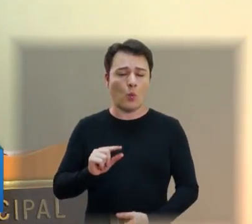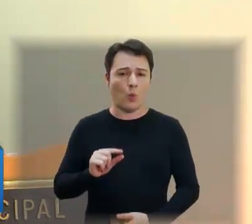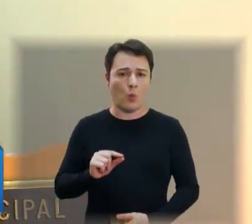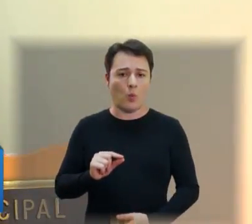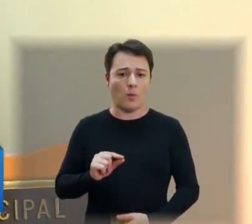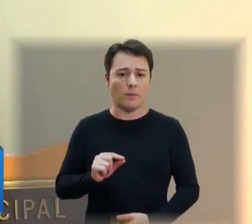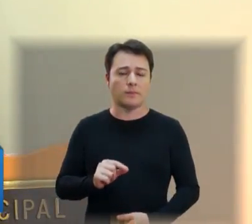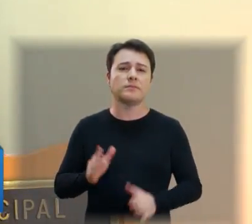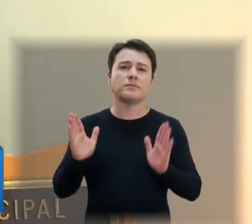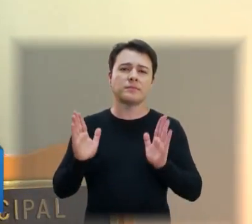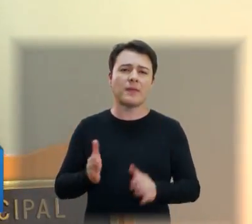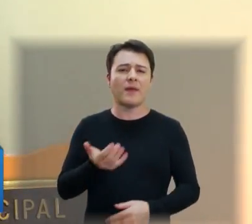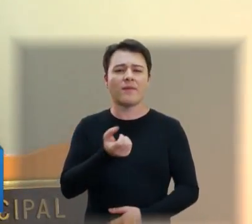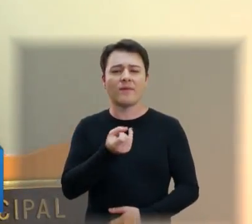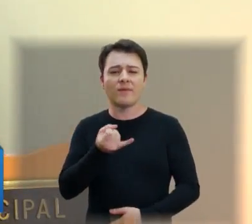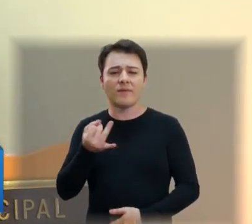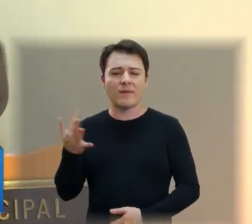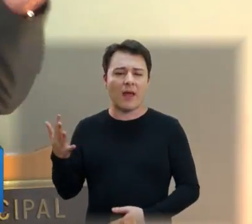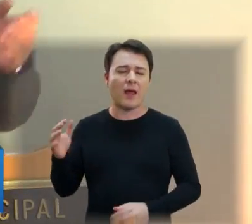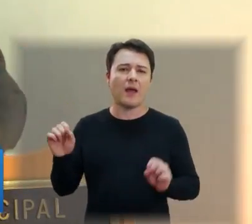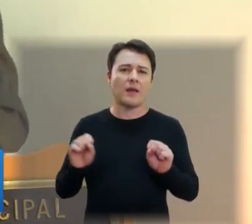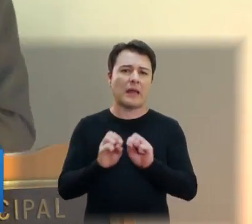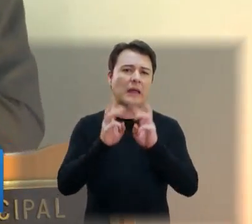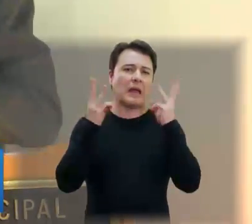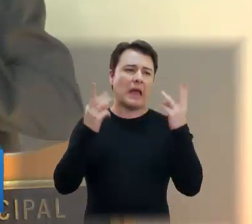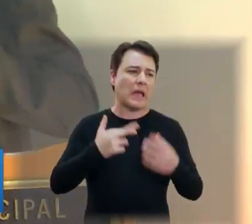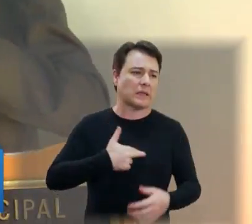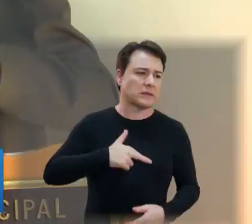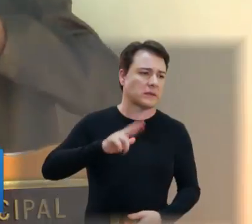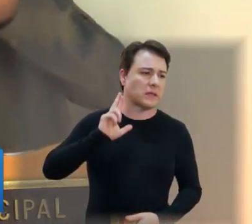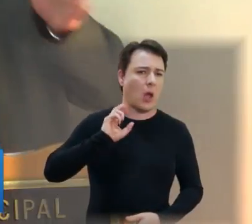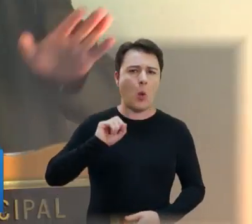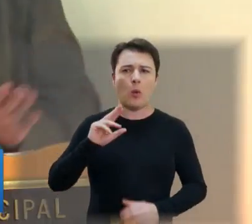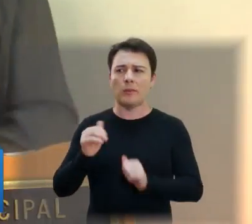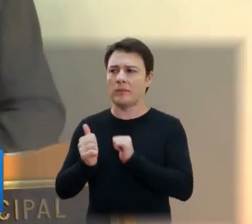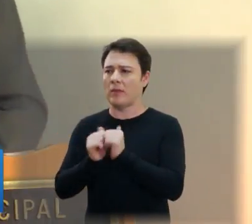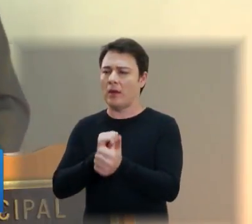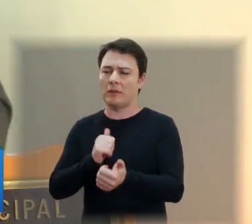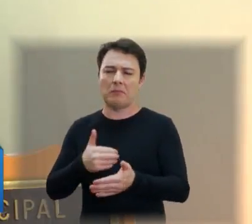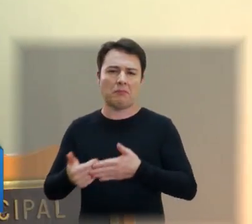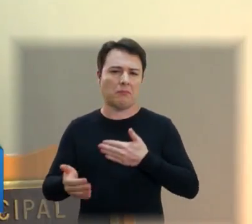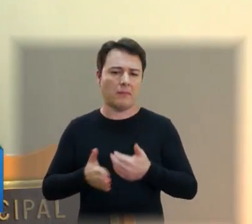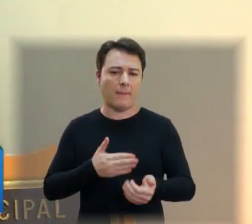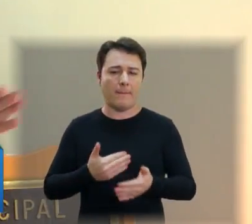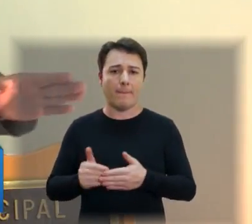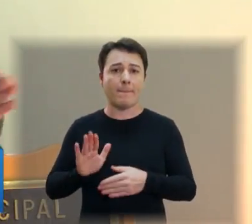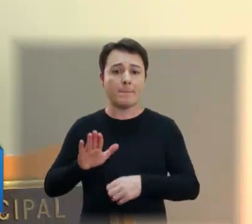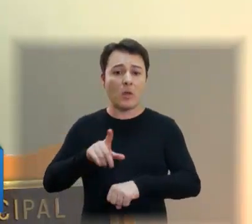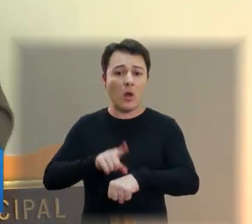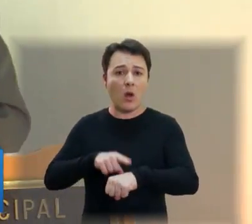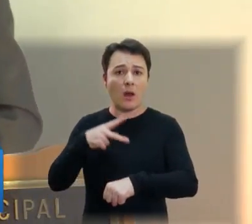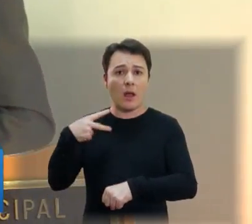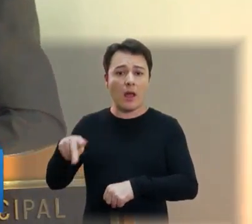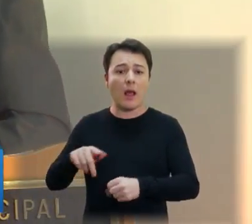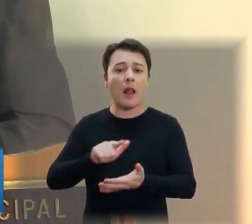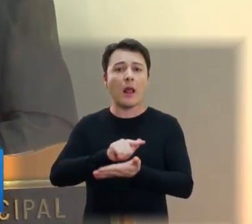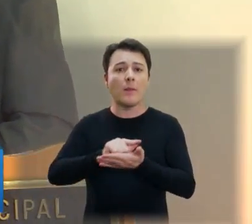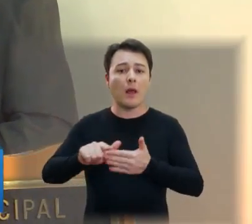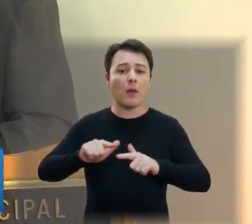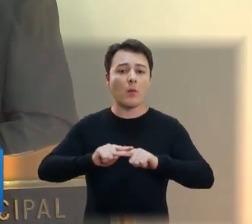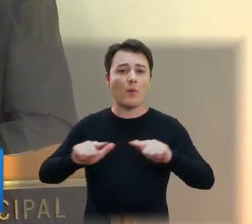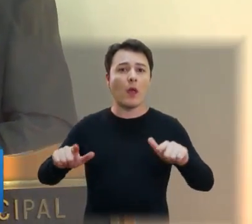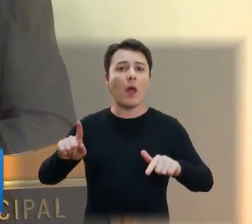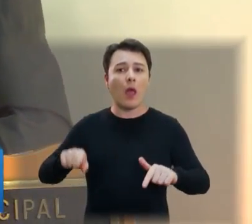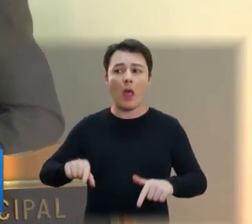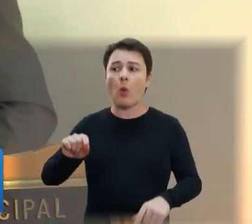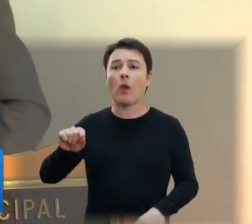franco, vários eventos, punho religioso, punho do esportismo, isso aqui, terminava o evento, a responsabilidade da limpeza e zeladoria ficava por